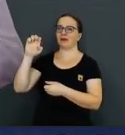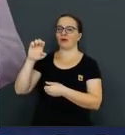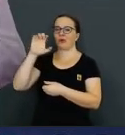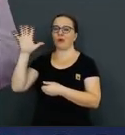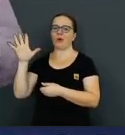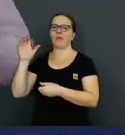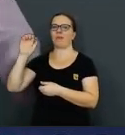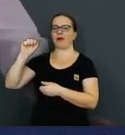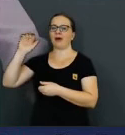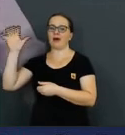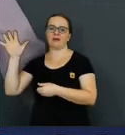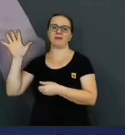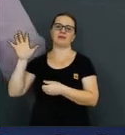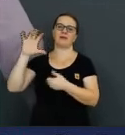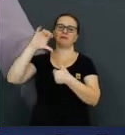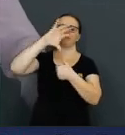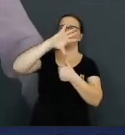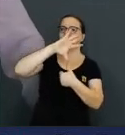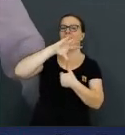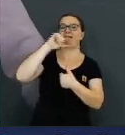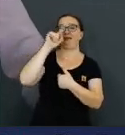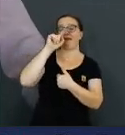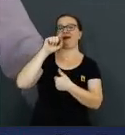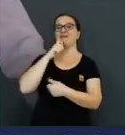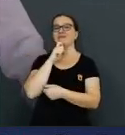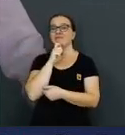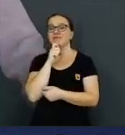mais, a resistência fica mais baixa, né? Então,